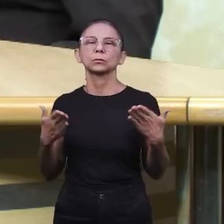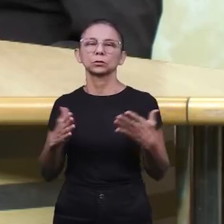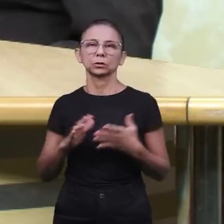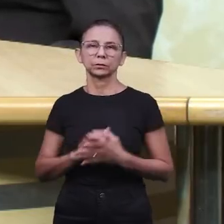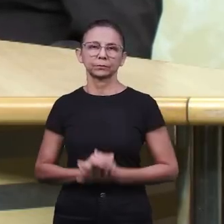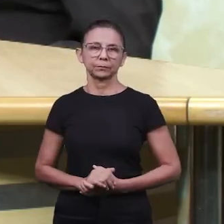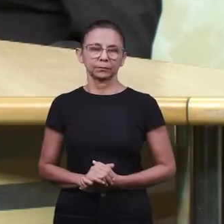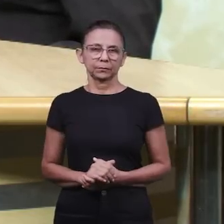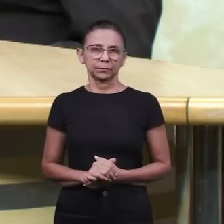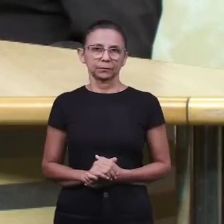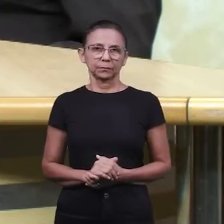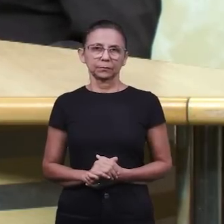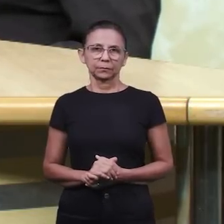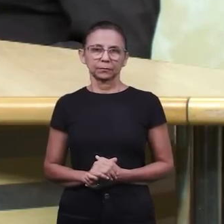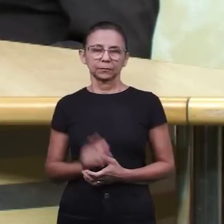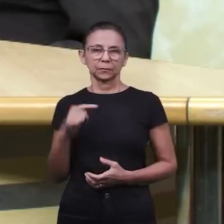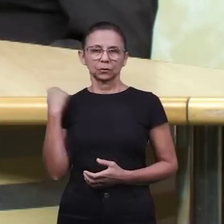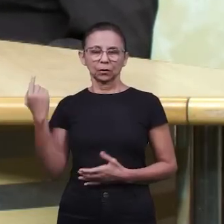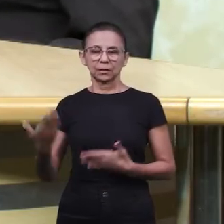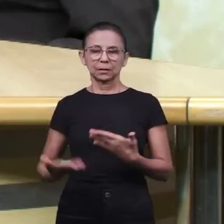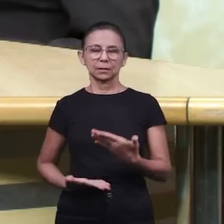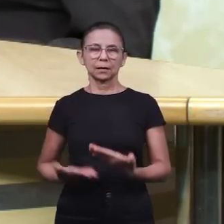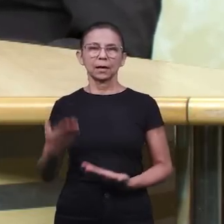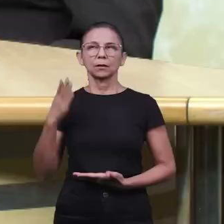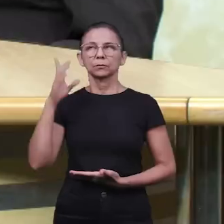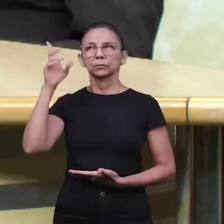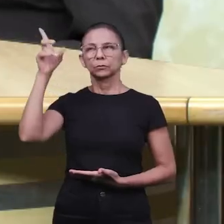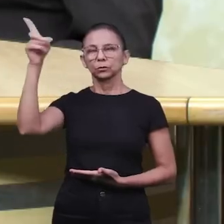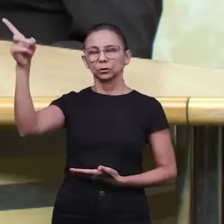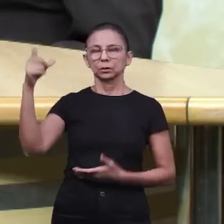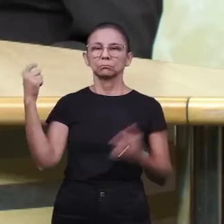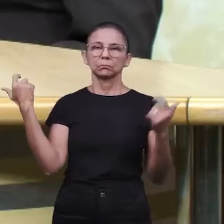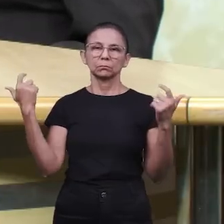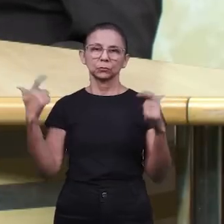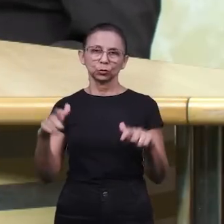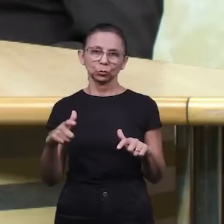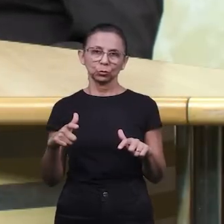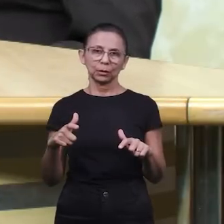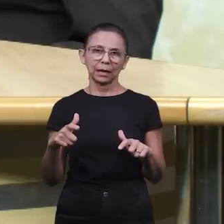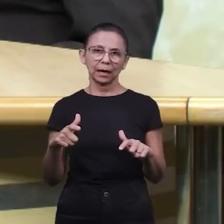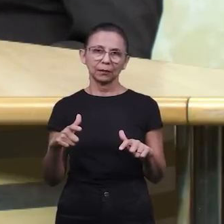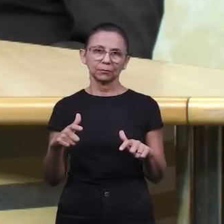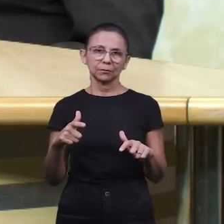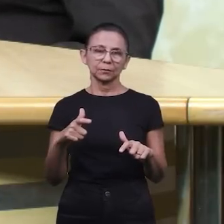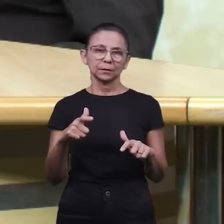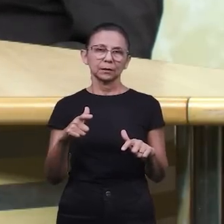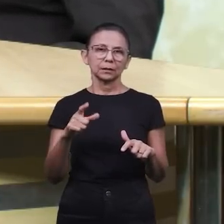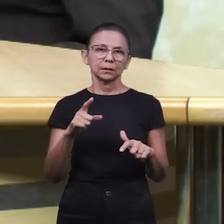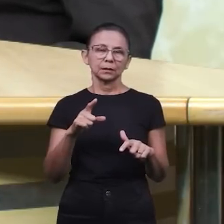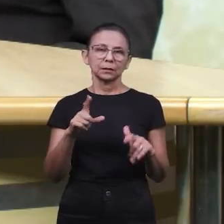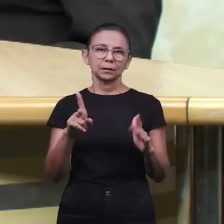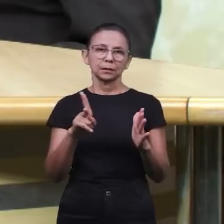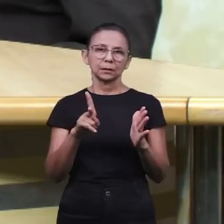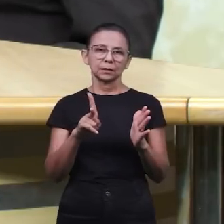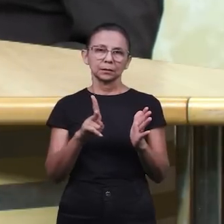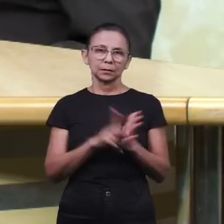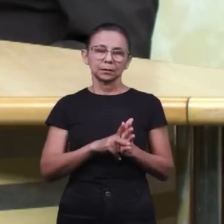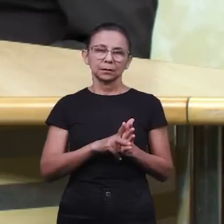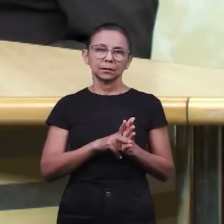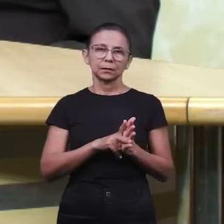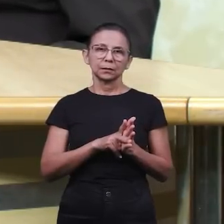servos que estamos num reino que não é o nosso. Glória. Estamos numa terra que não é a